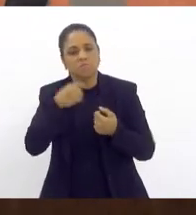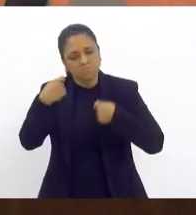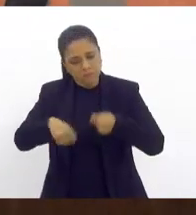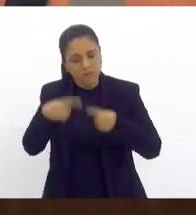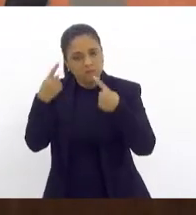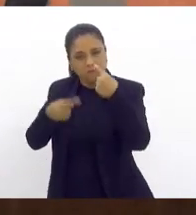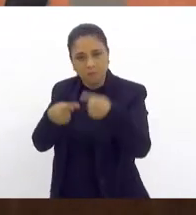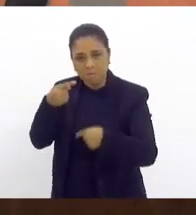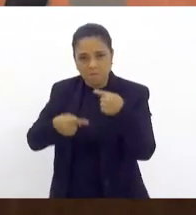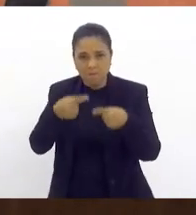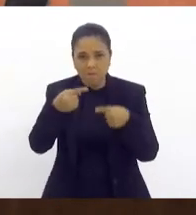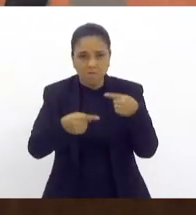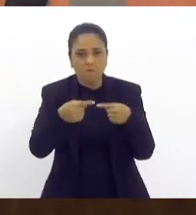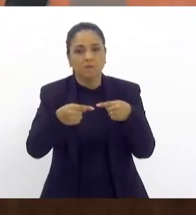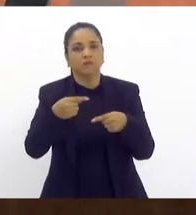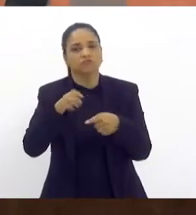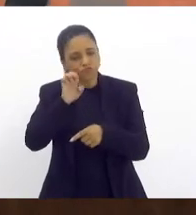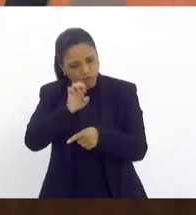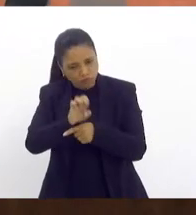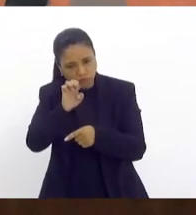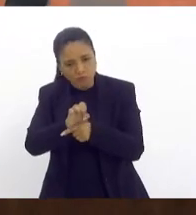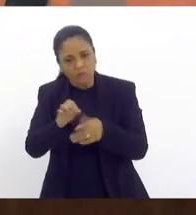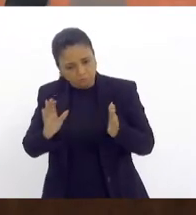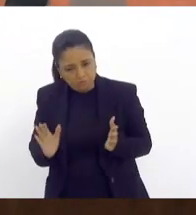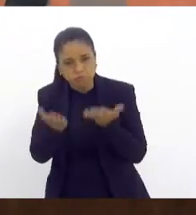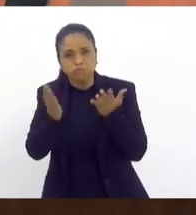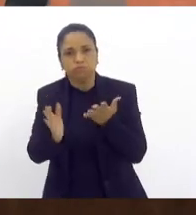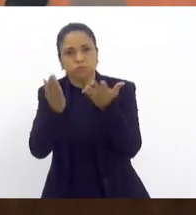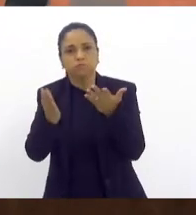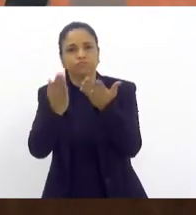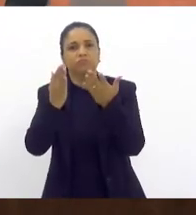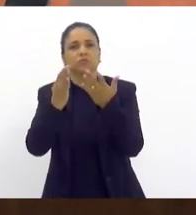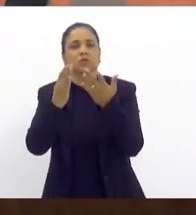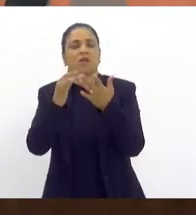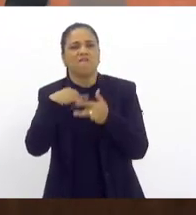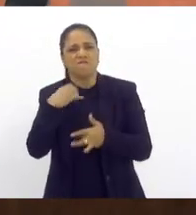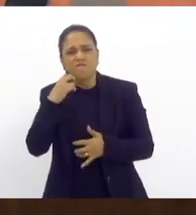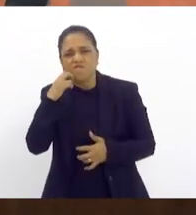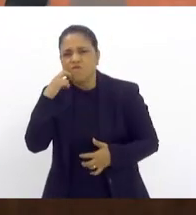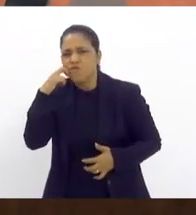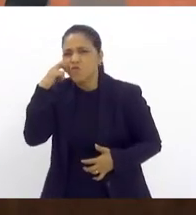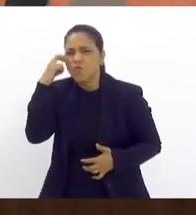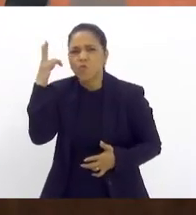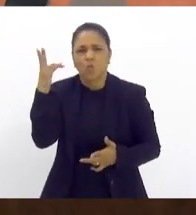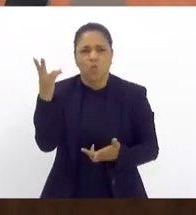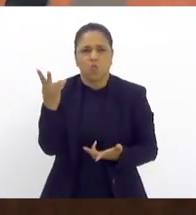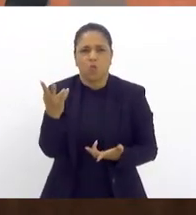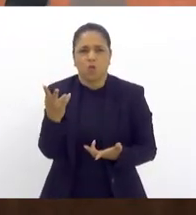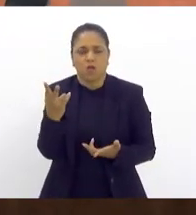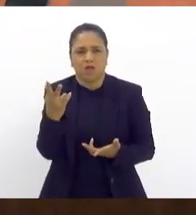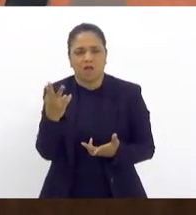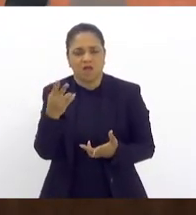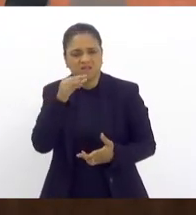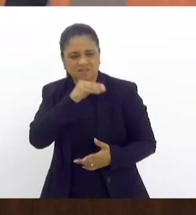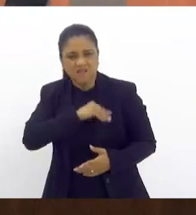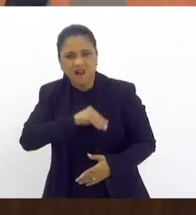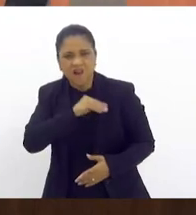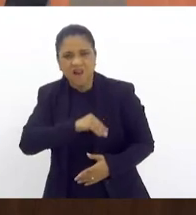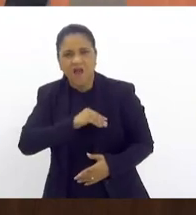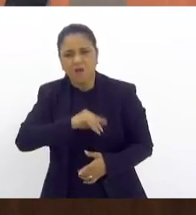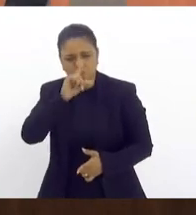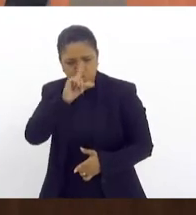empurrar o estado do Rio de Janeiro para fora dessa lama de vergonha que é ter o salário mais baixo